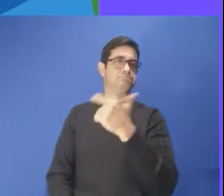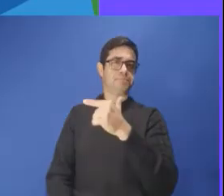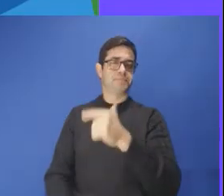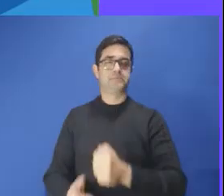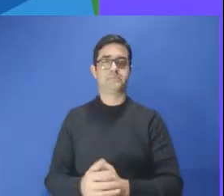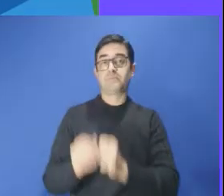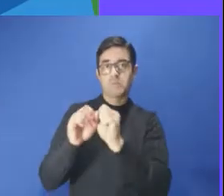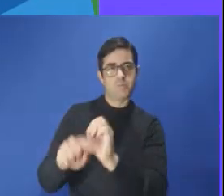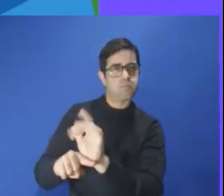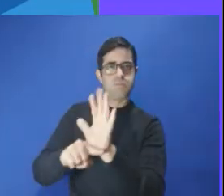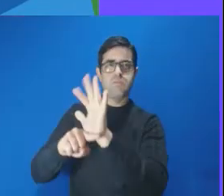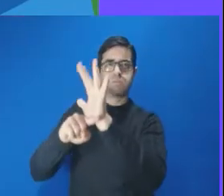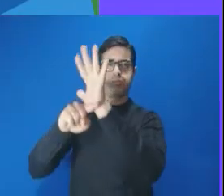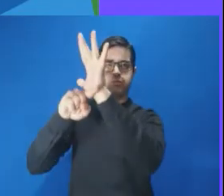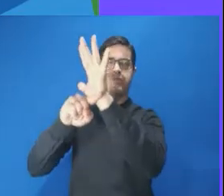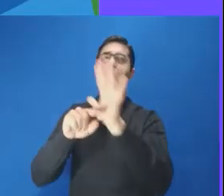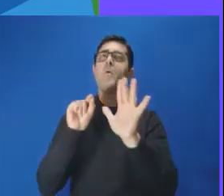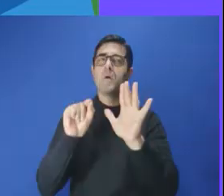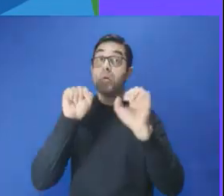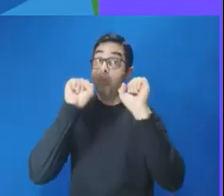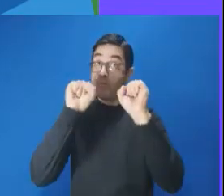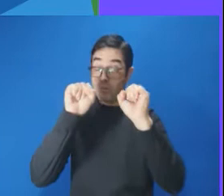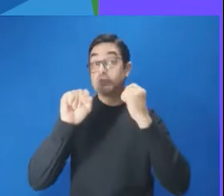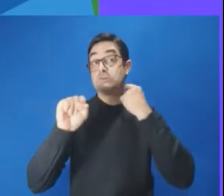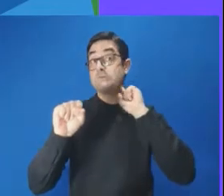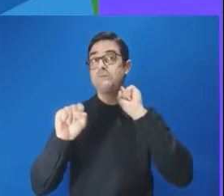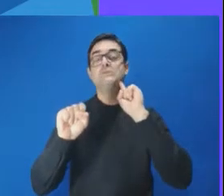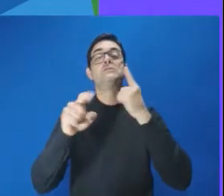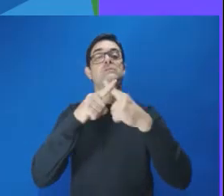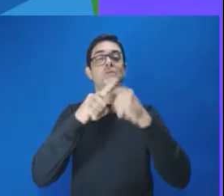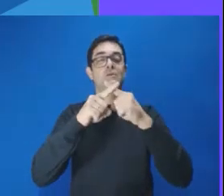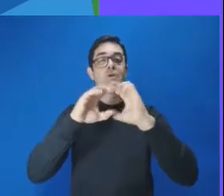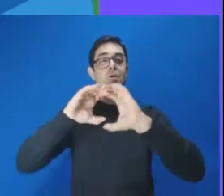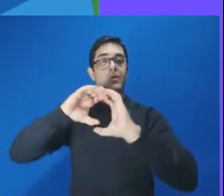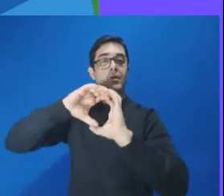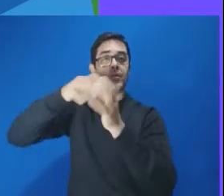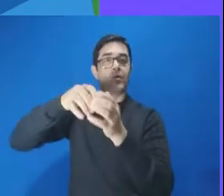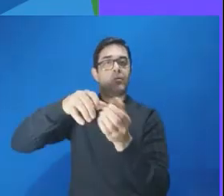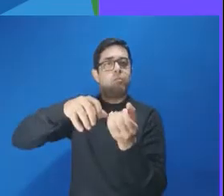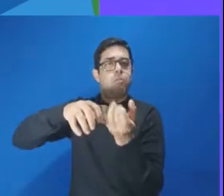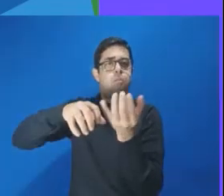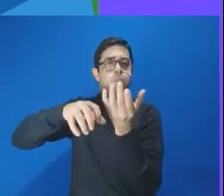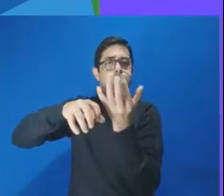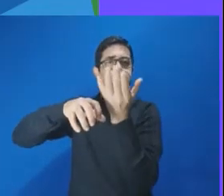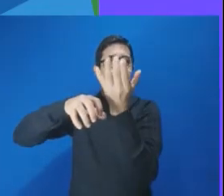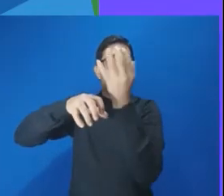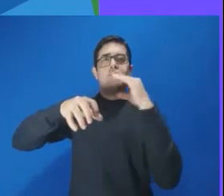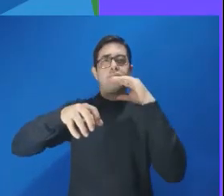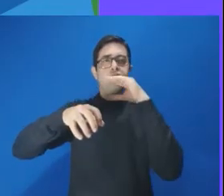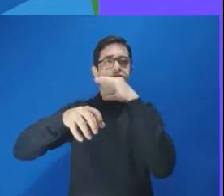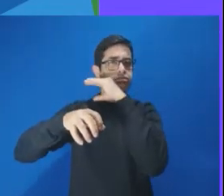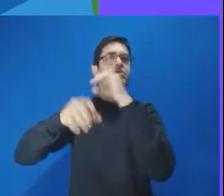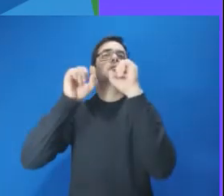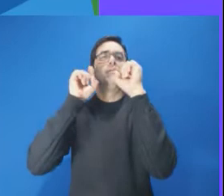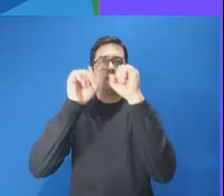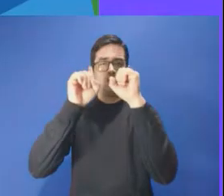gás de efeito estufa, que nós explicaremos um pouquinho mais adiante. Além disso, como a gente já falou, ele produz o ácido